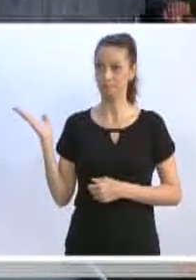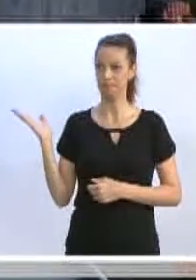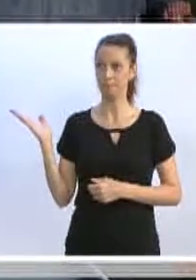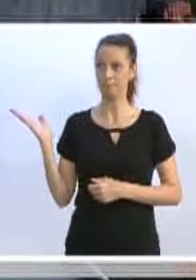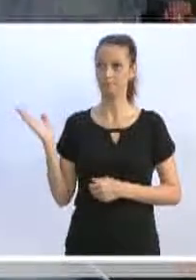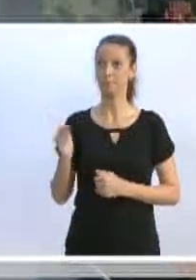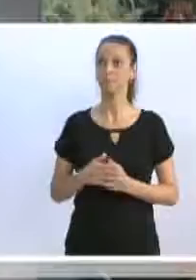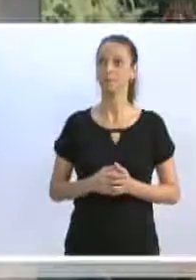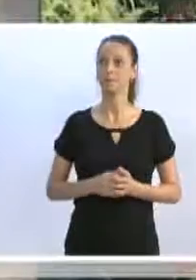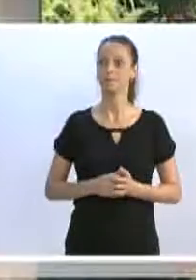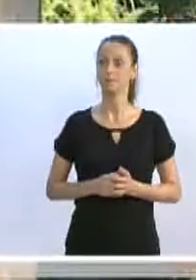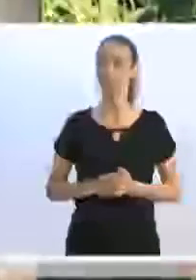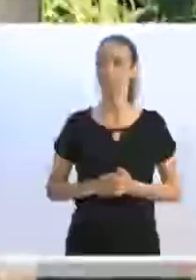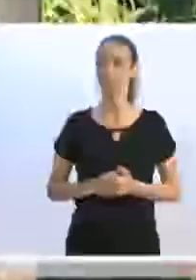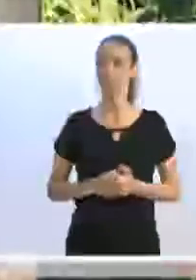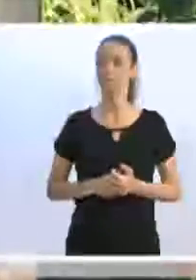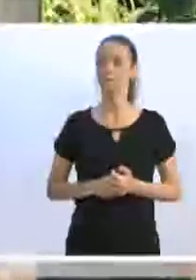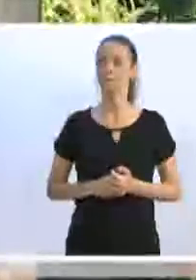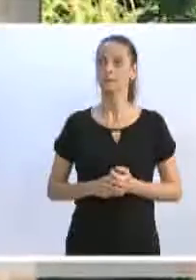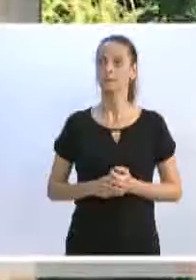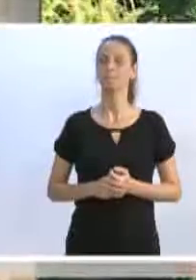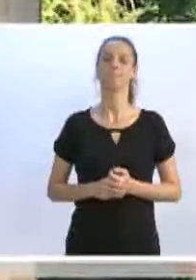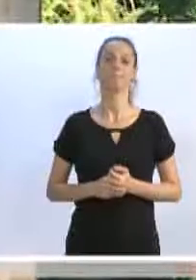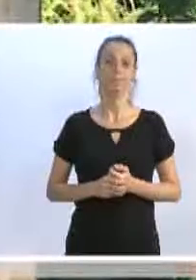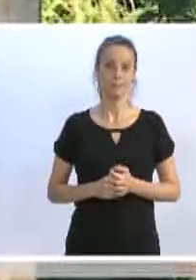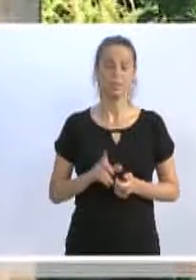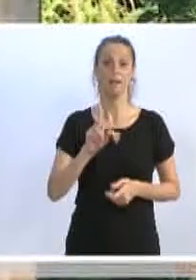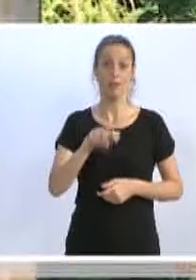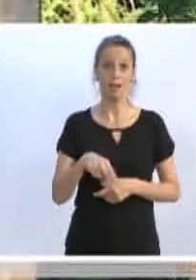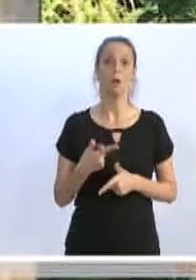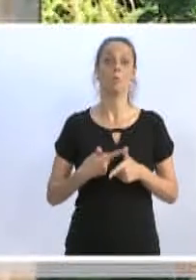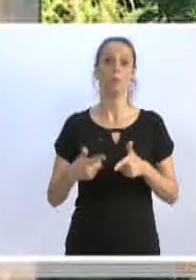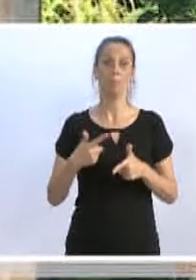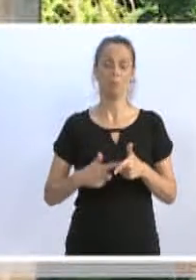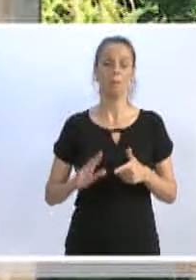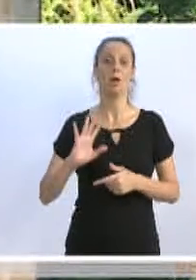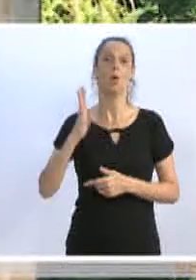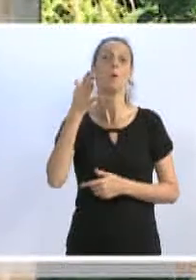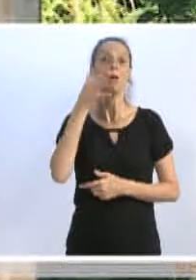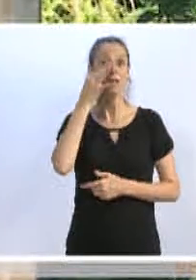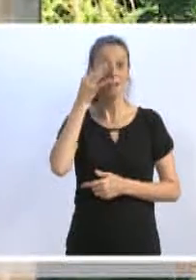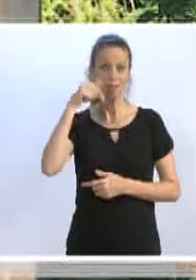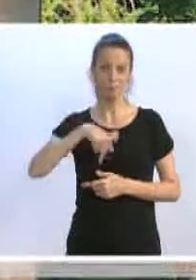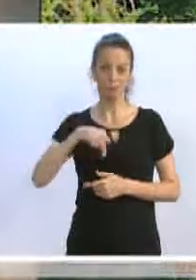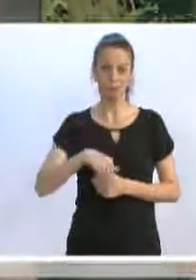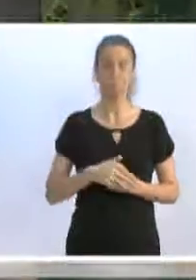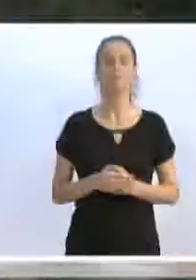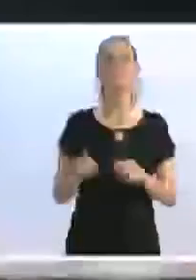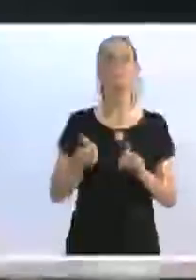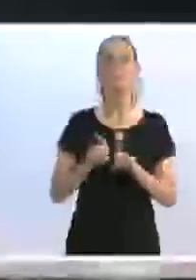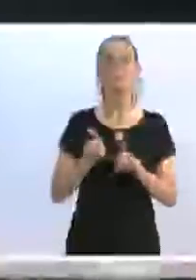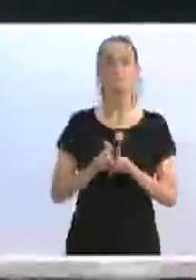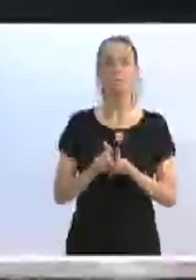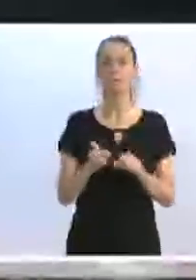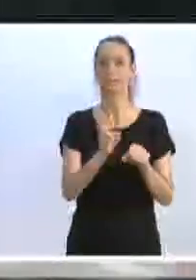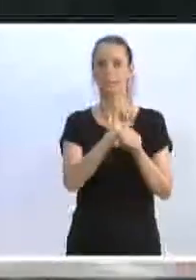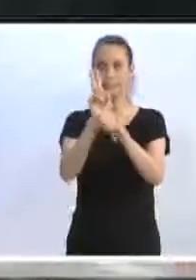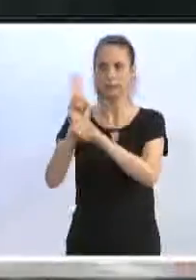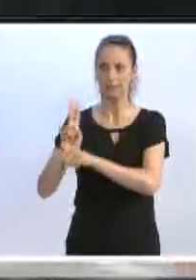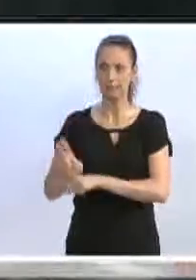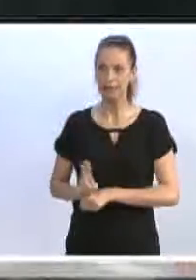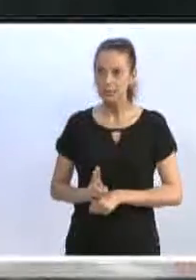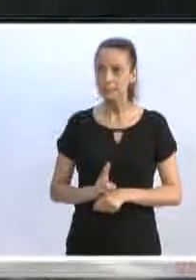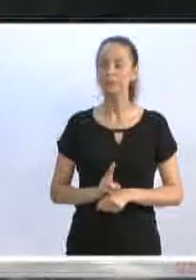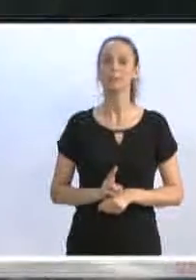consegue transmitir em tempo real mas é uma situação real que aconteceu aqui no município fizemos também a fiscalização é da implantação do